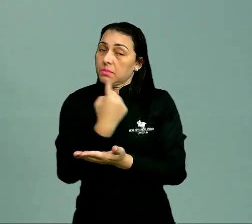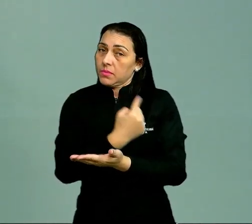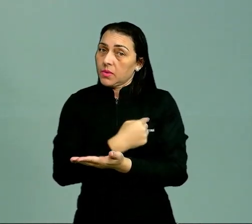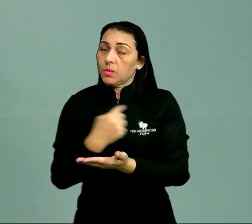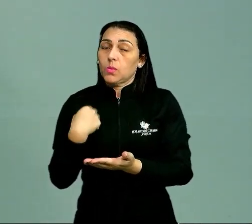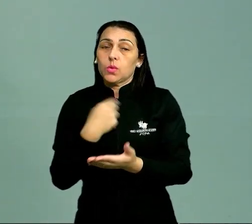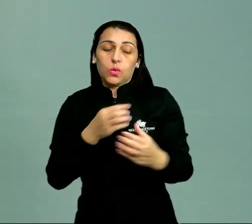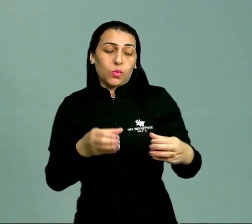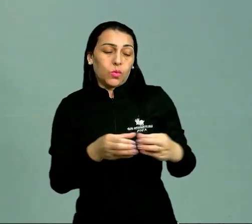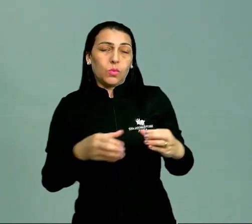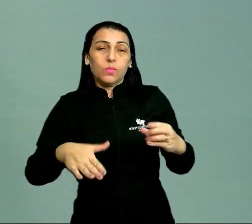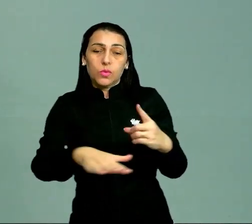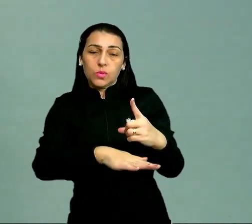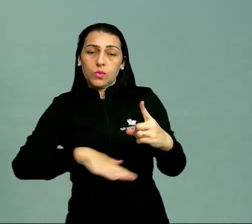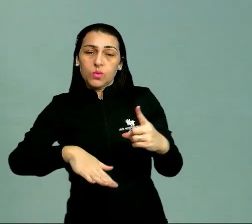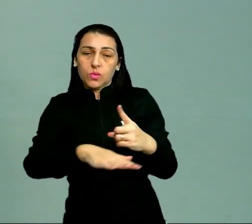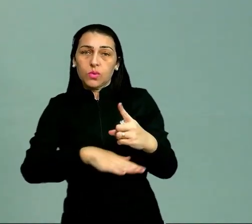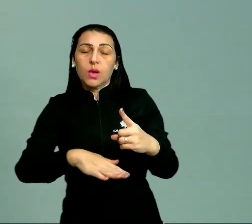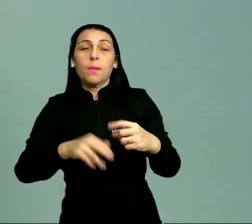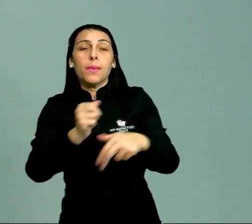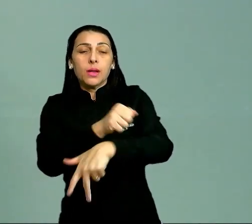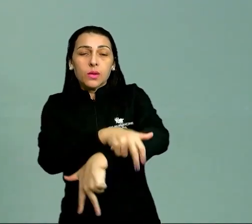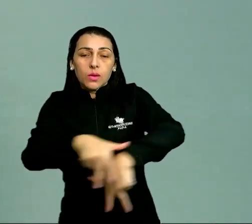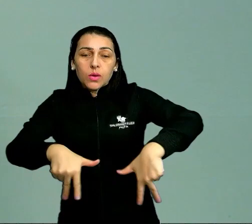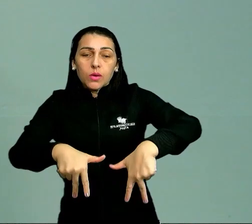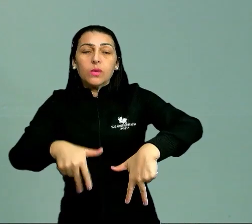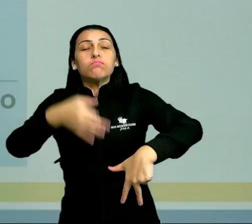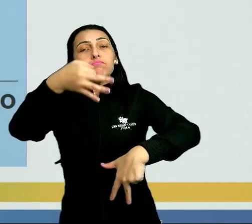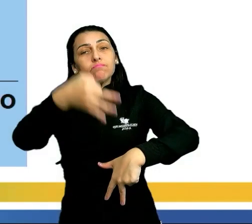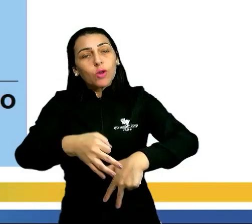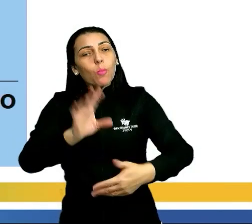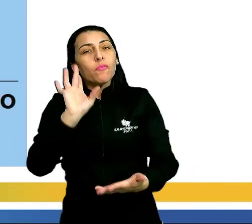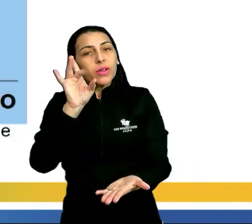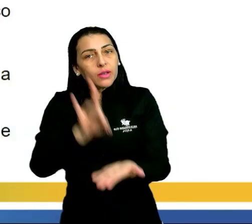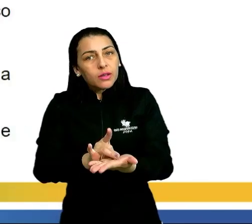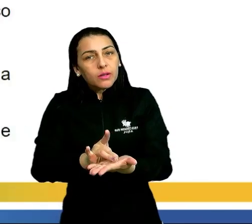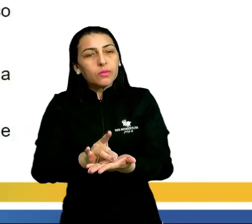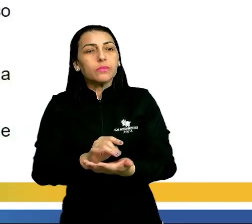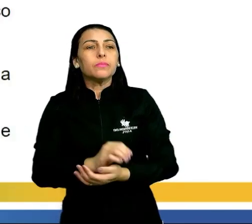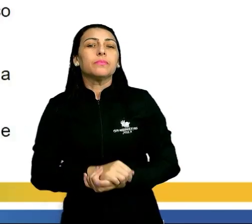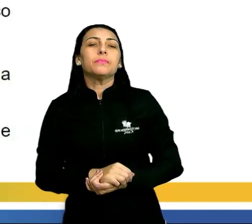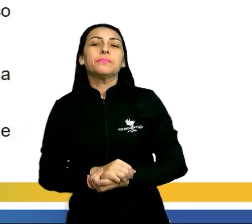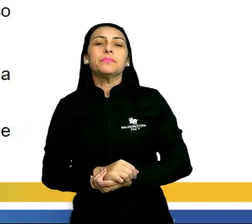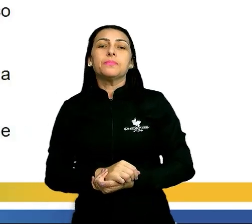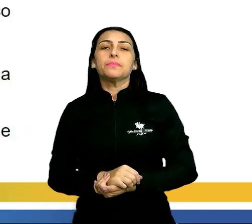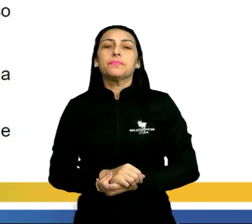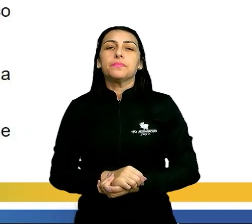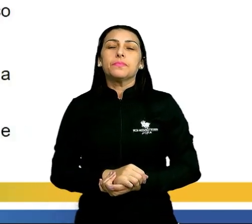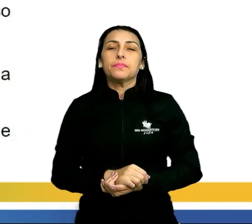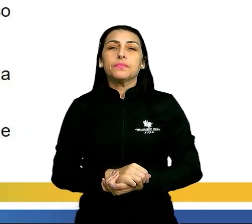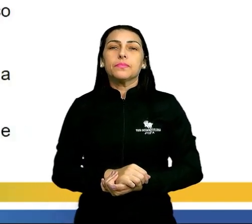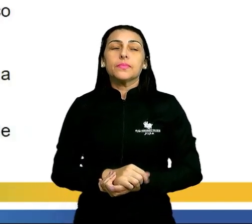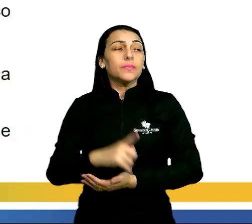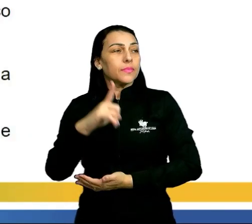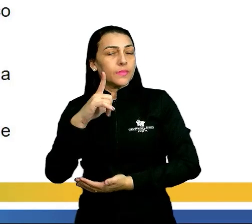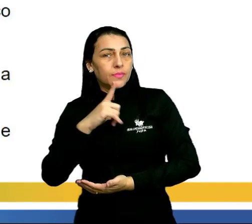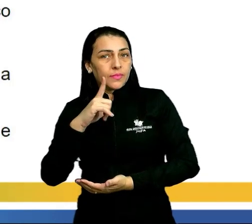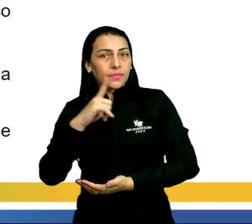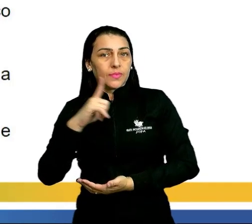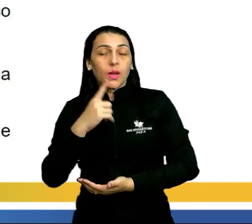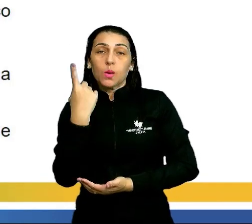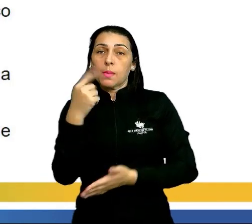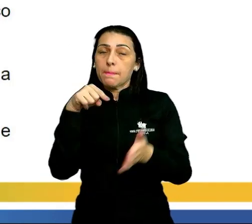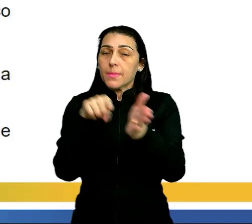para o nosso grupo social, para a nossa etnia, nós consideramos como verdadeiro. Bom, então nós temos aqui